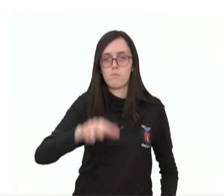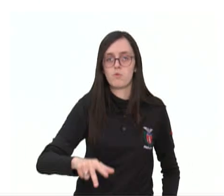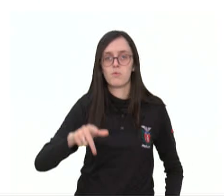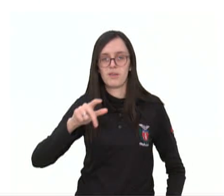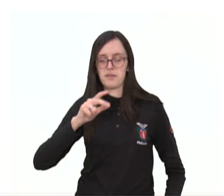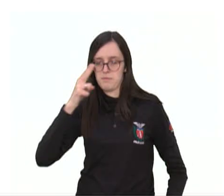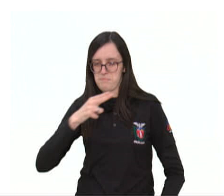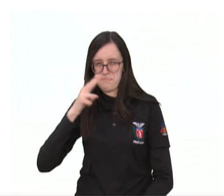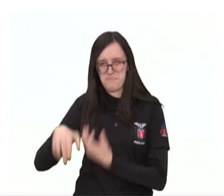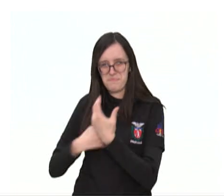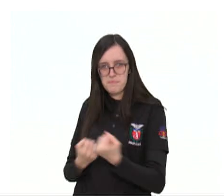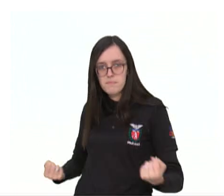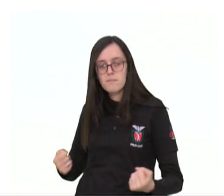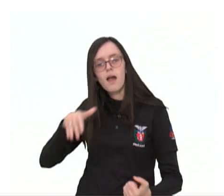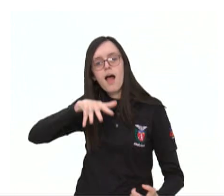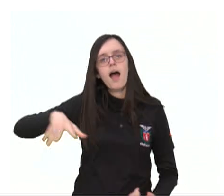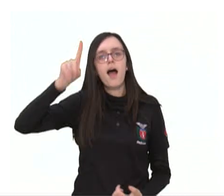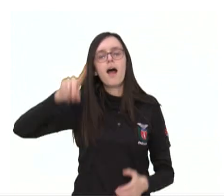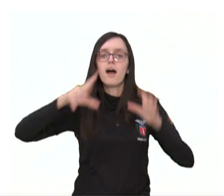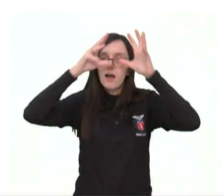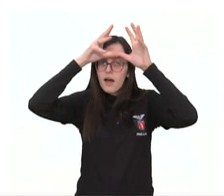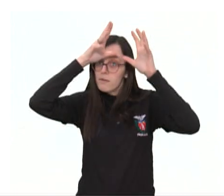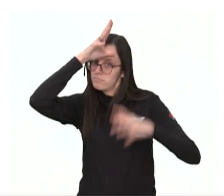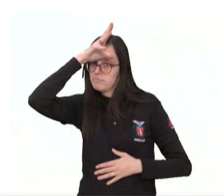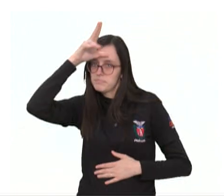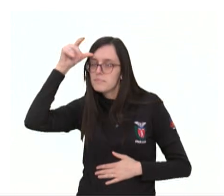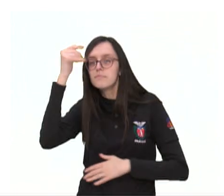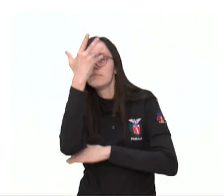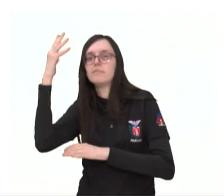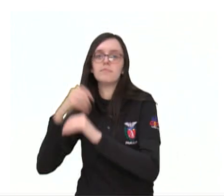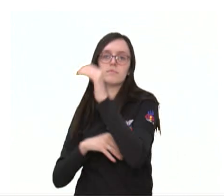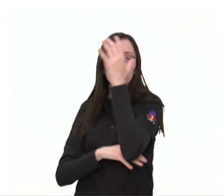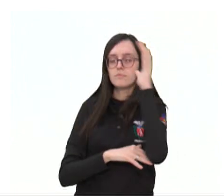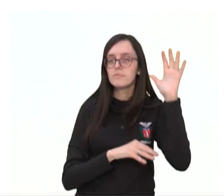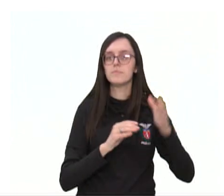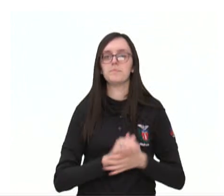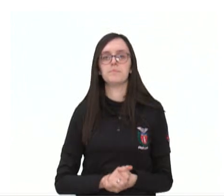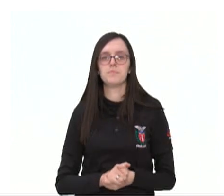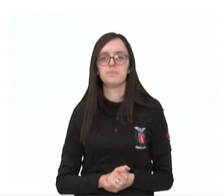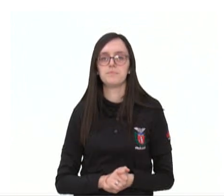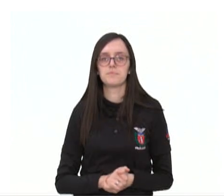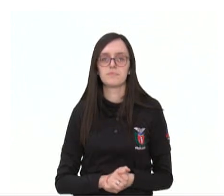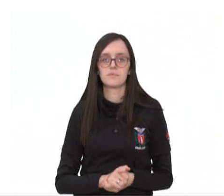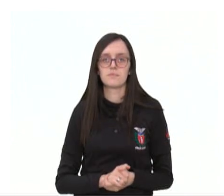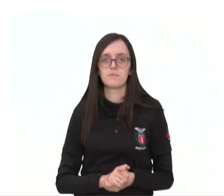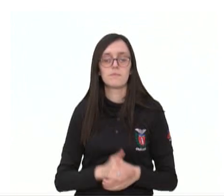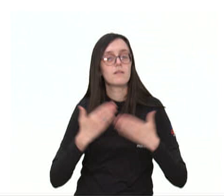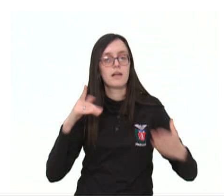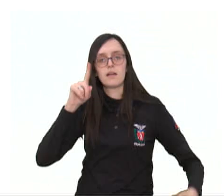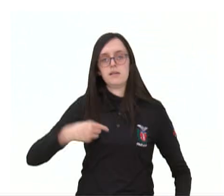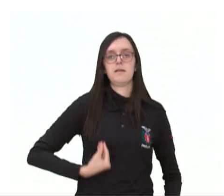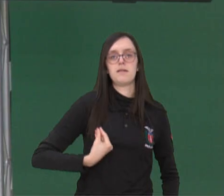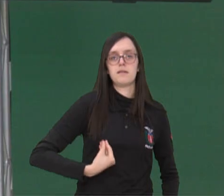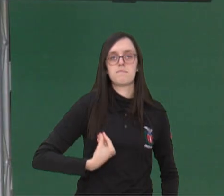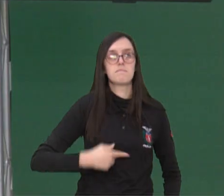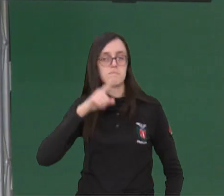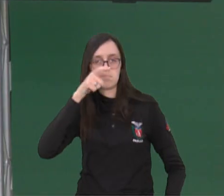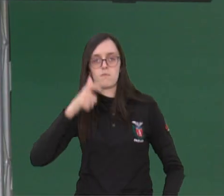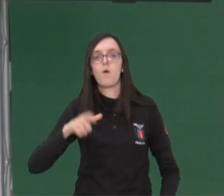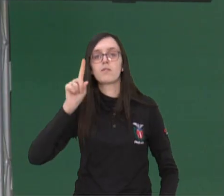região amazônica, em torno dos rios da região amazônica. Então, essa presença é muito forte desses